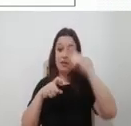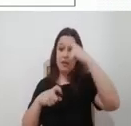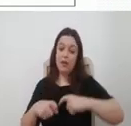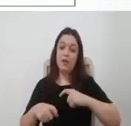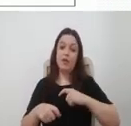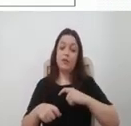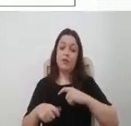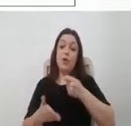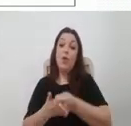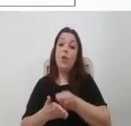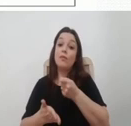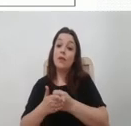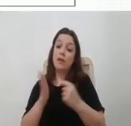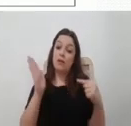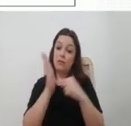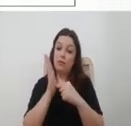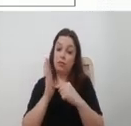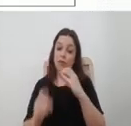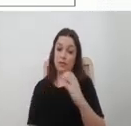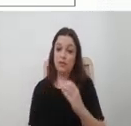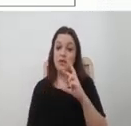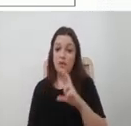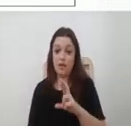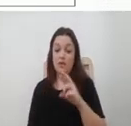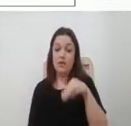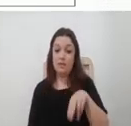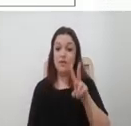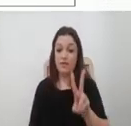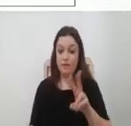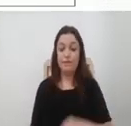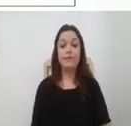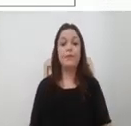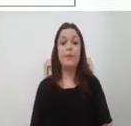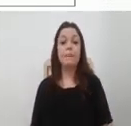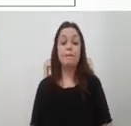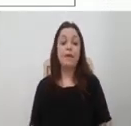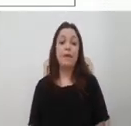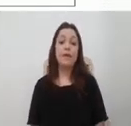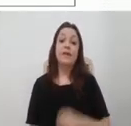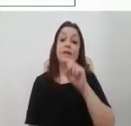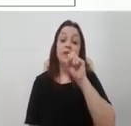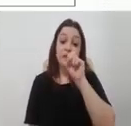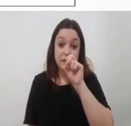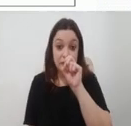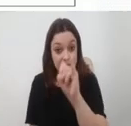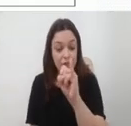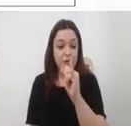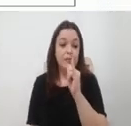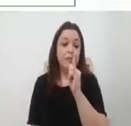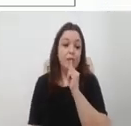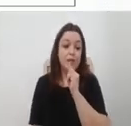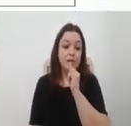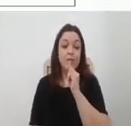o médico veterinário ele é obrigado a reportar essas situações. E caso